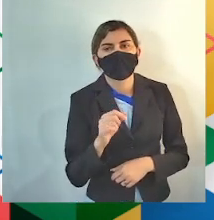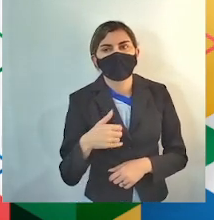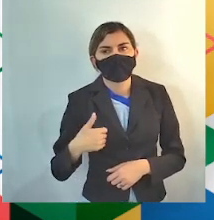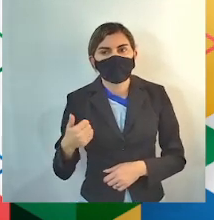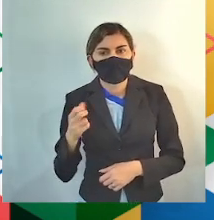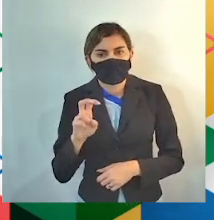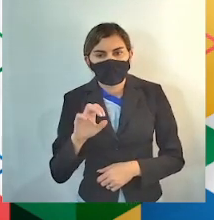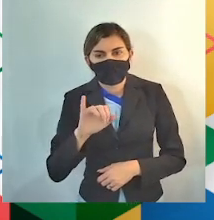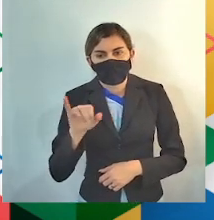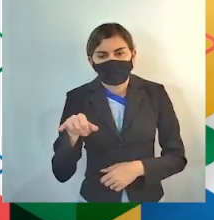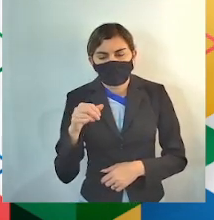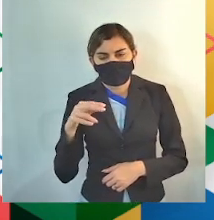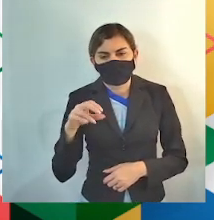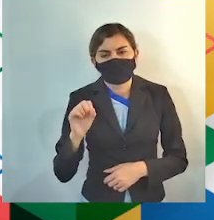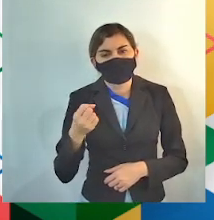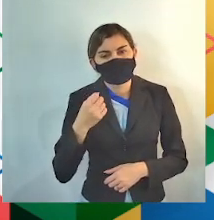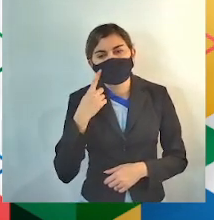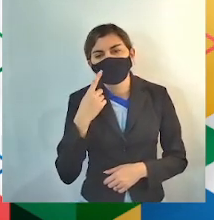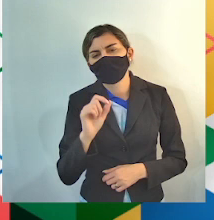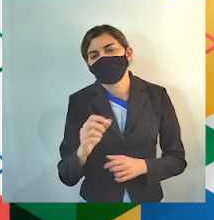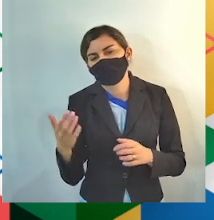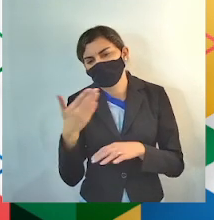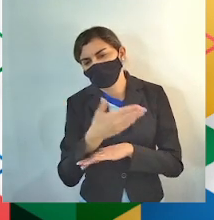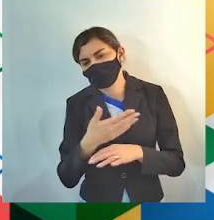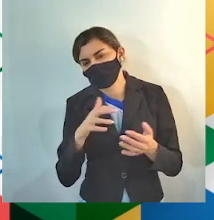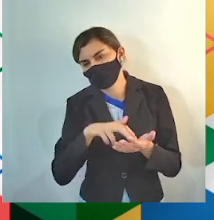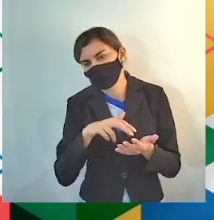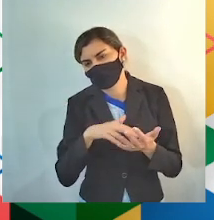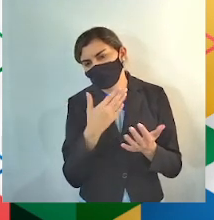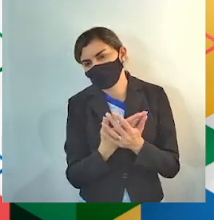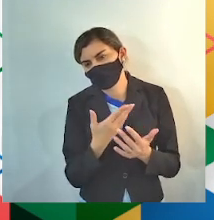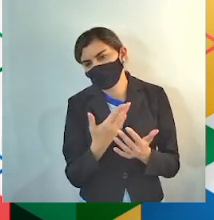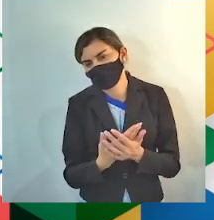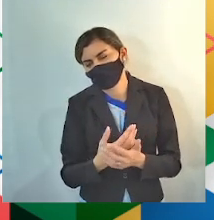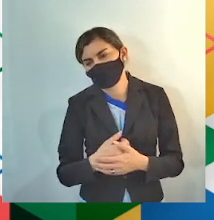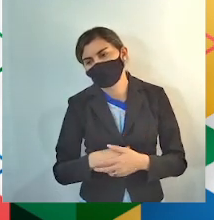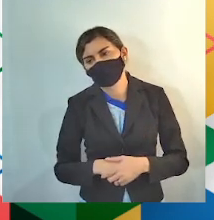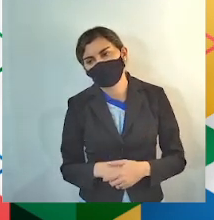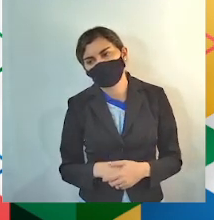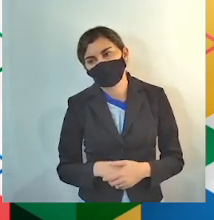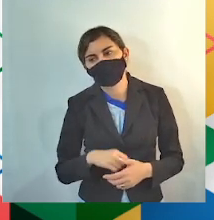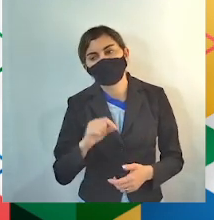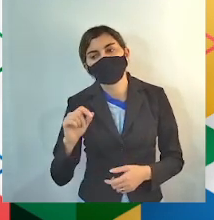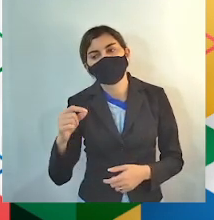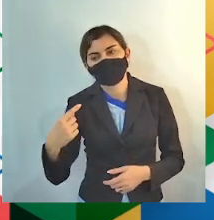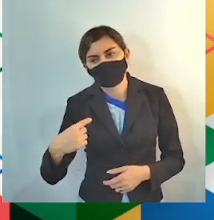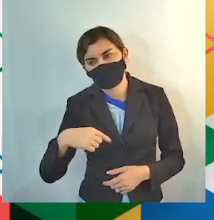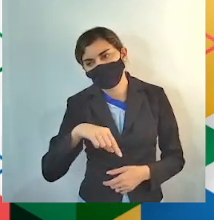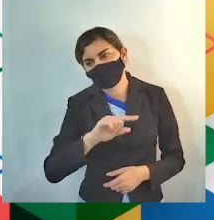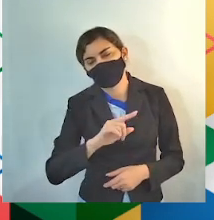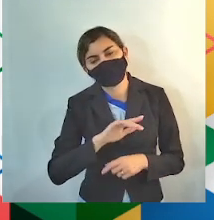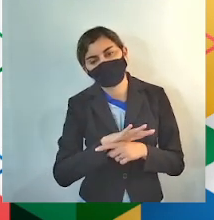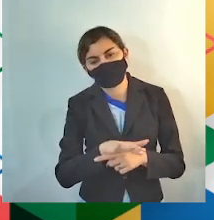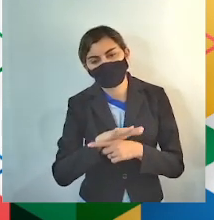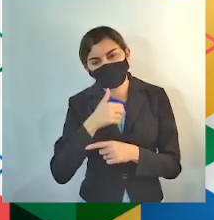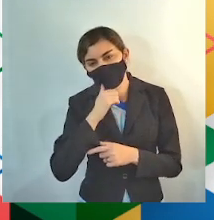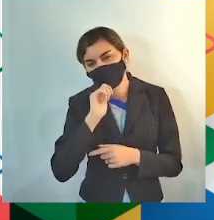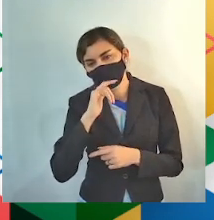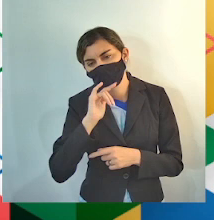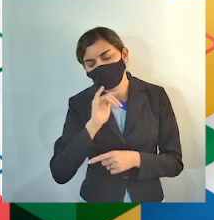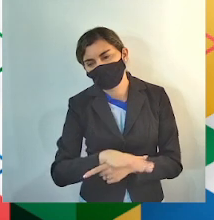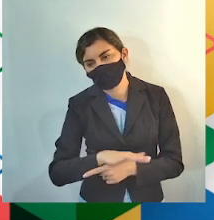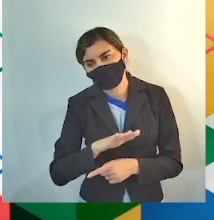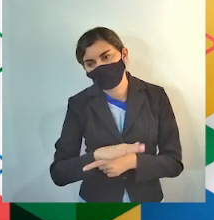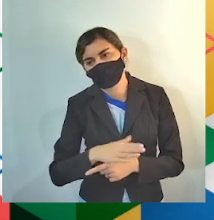idade? Jane. Quem é que vai para a escola de manhã? Jane. Quem é que ajuda os pais dela de